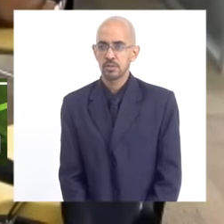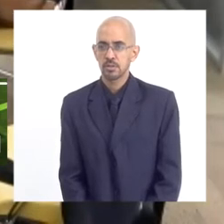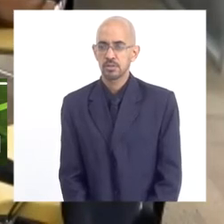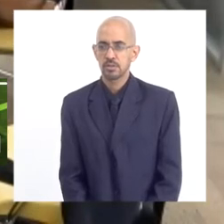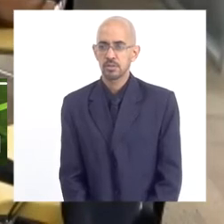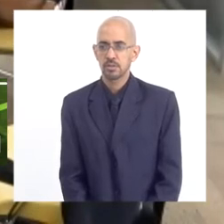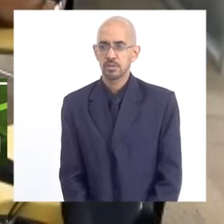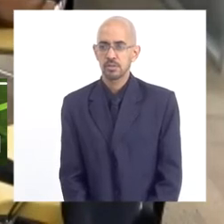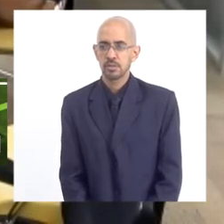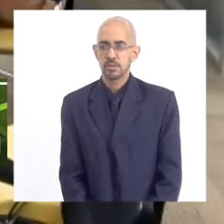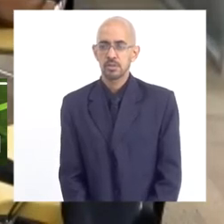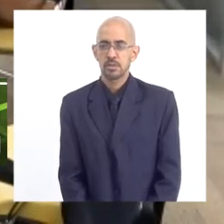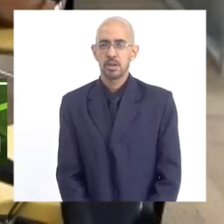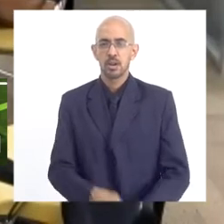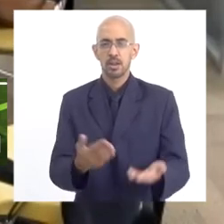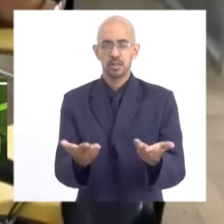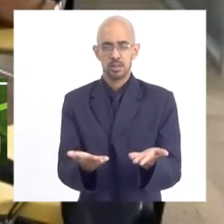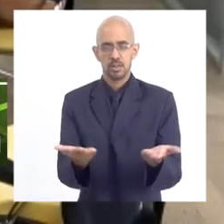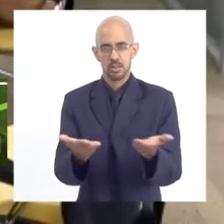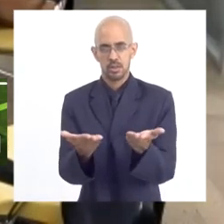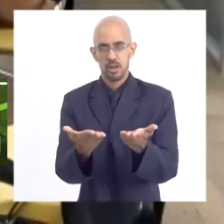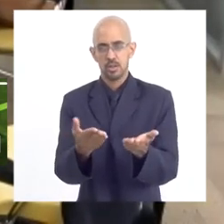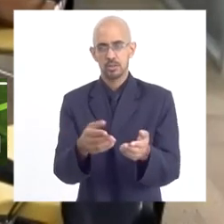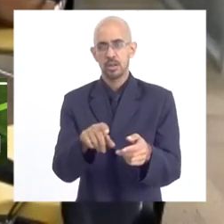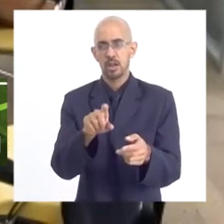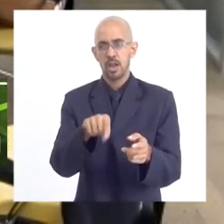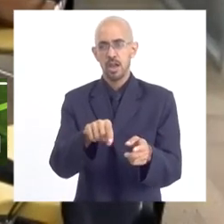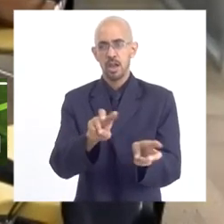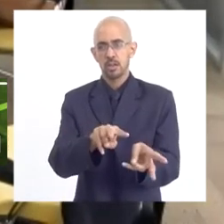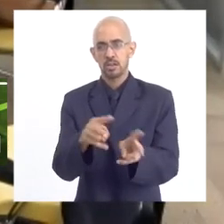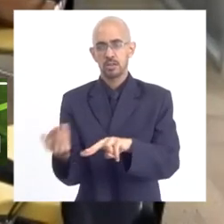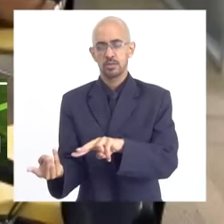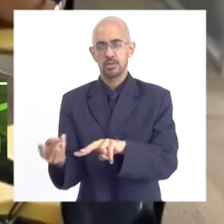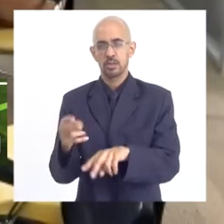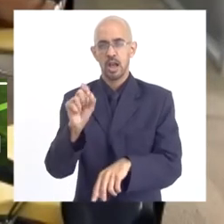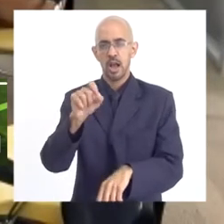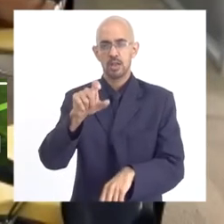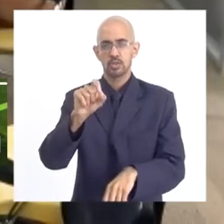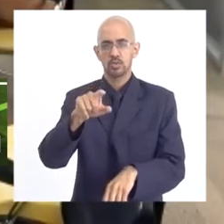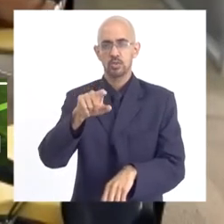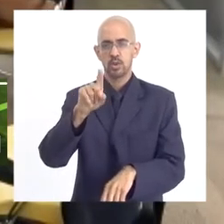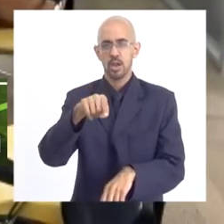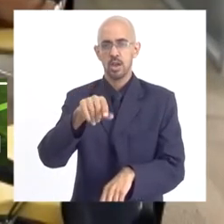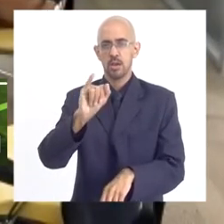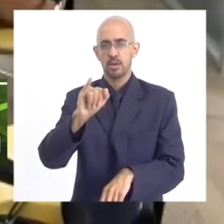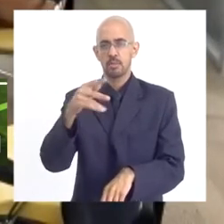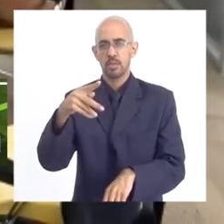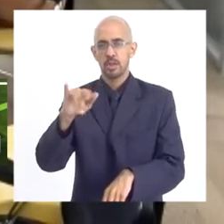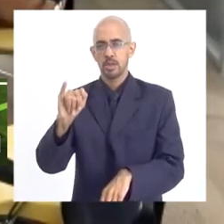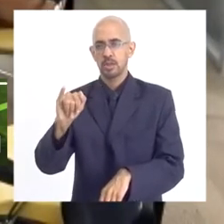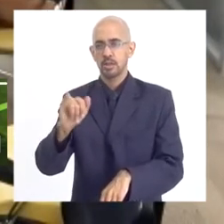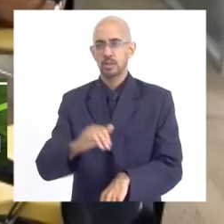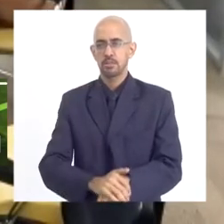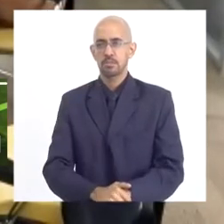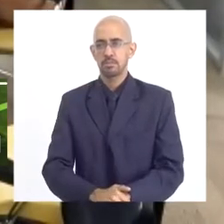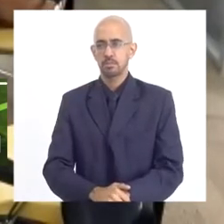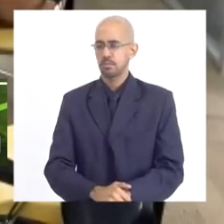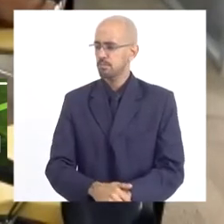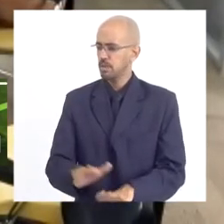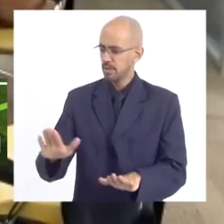Aqui são as transferências, né? Em azul é o IPI. O maior destaque aqui em